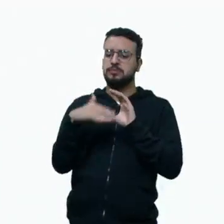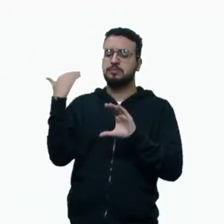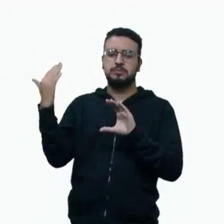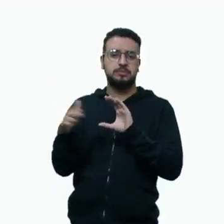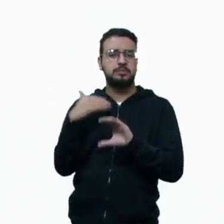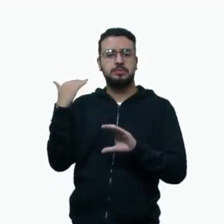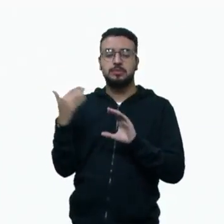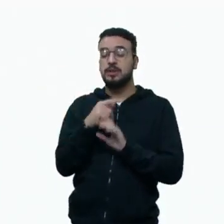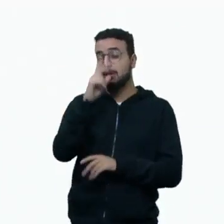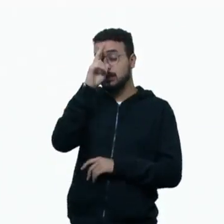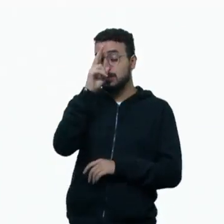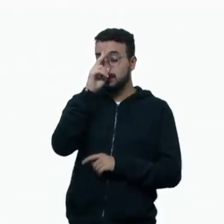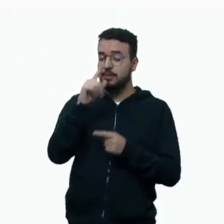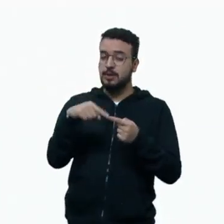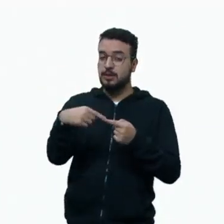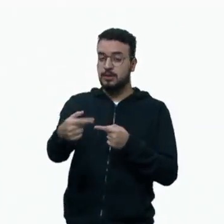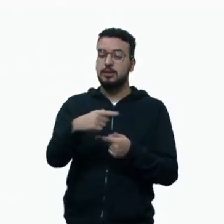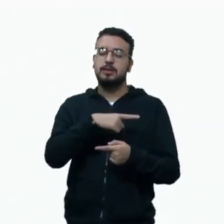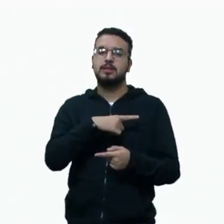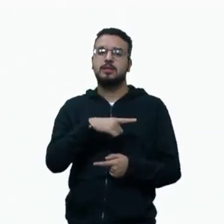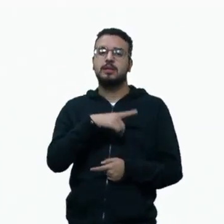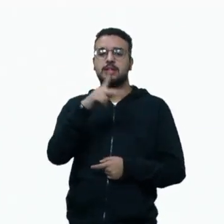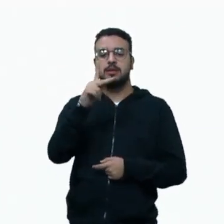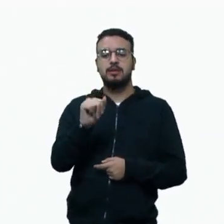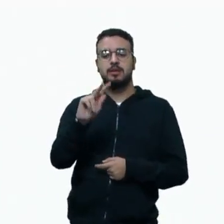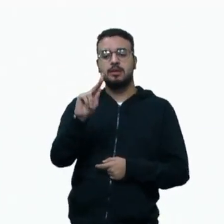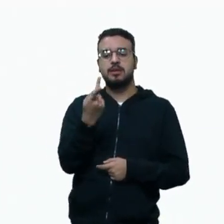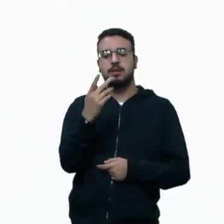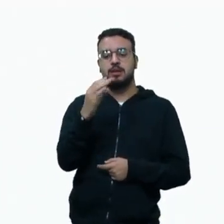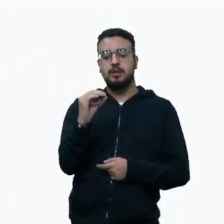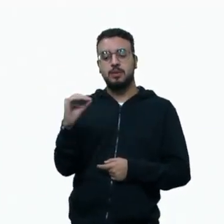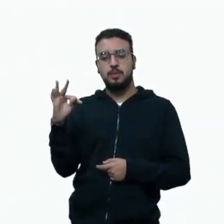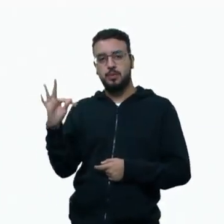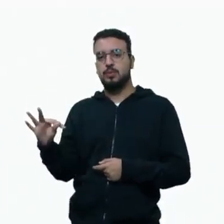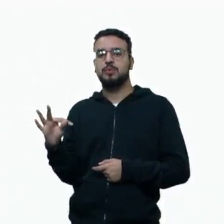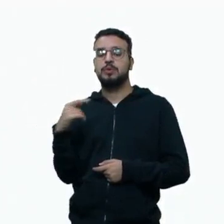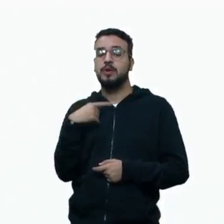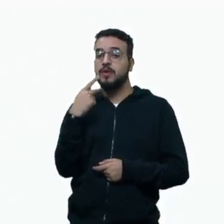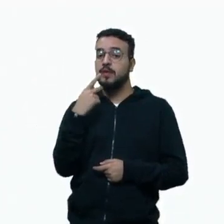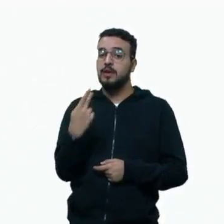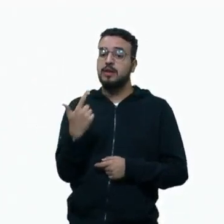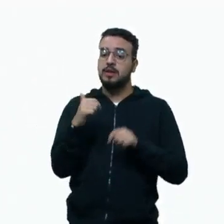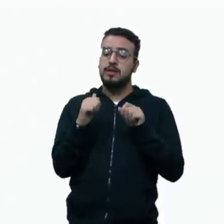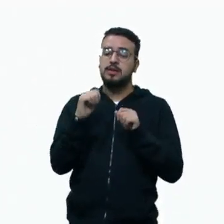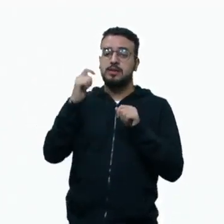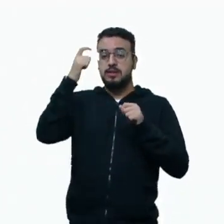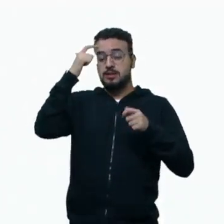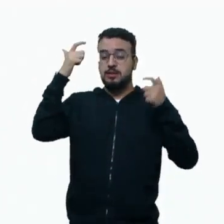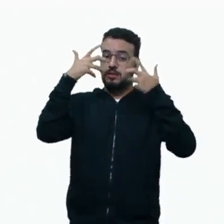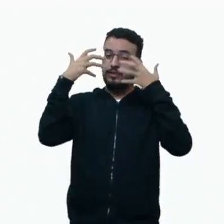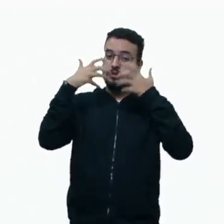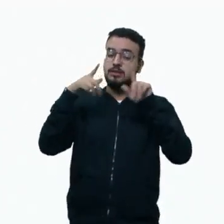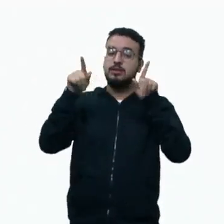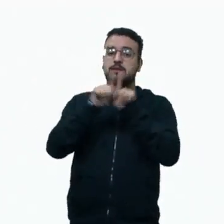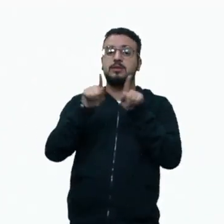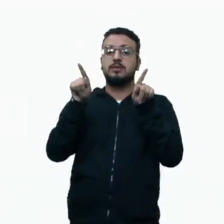contribuição, lembrando que daqui a pouco a gente tem um Kahoot. Eu falei do sistema nervoso hoje e falei do sistema circulatório. Então, para